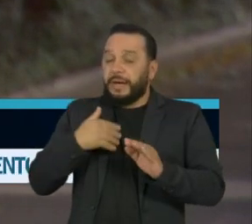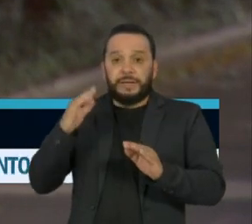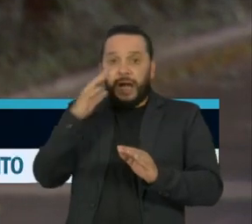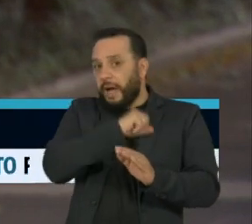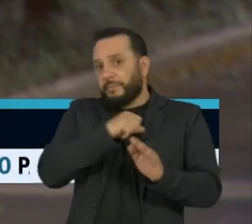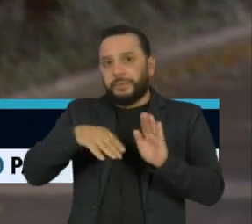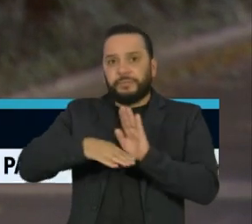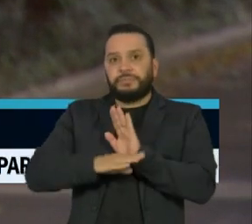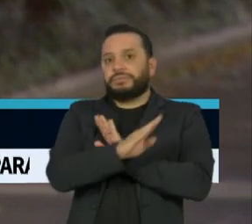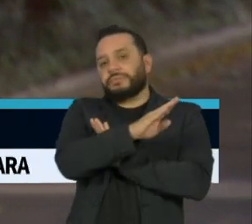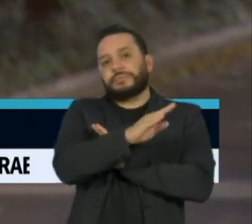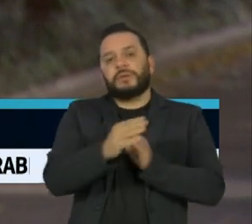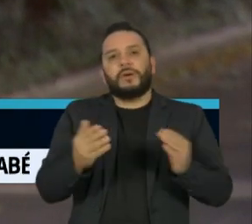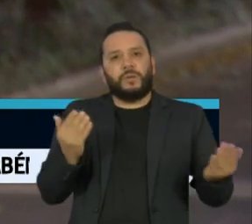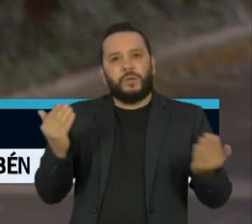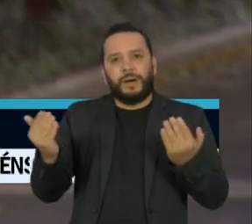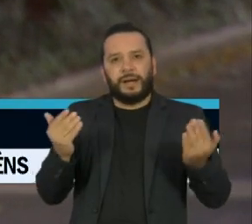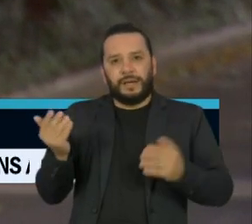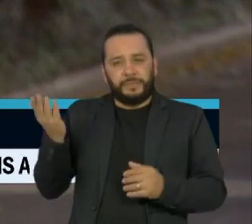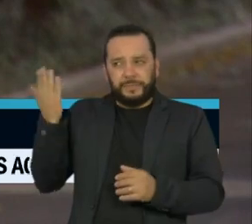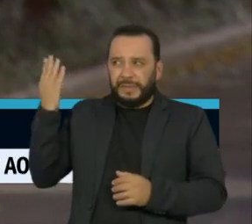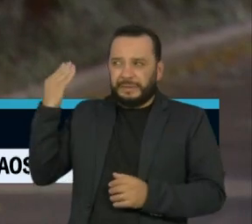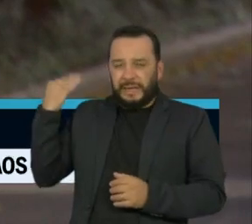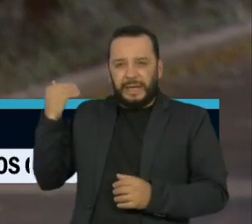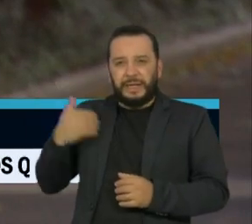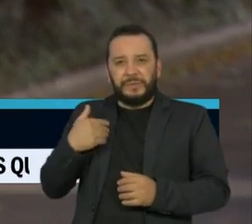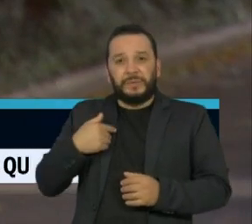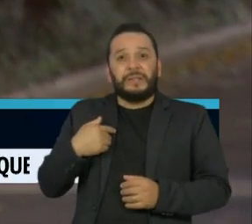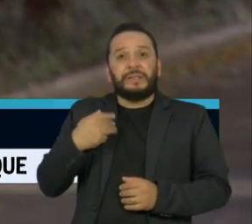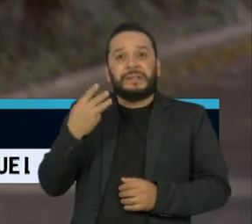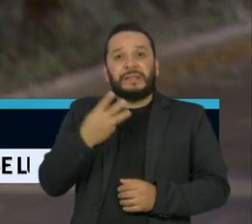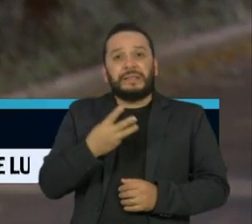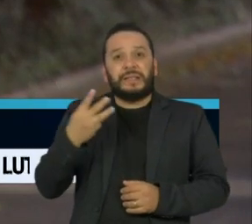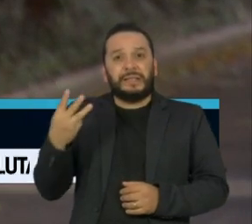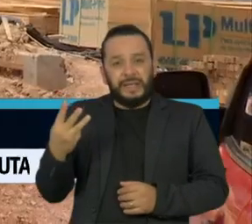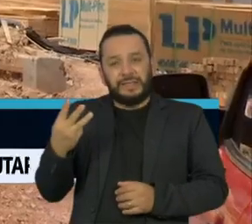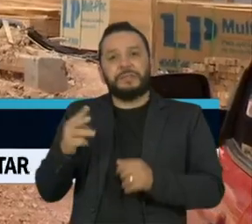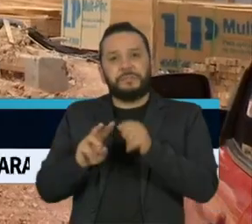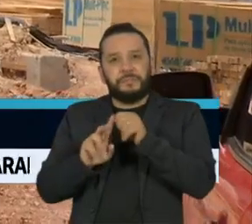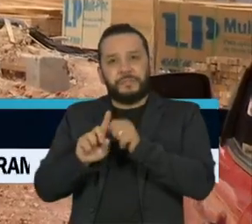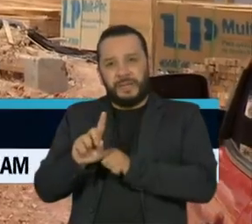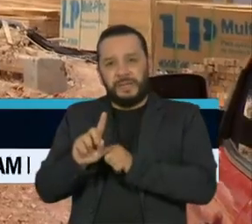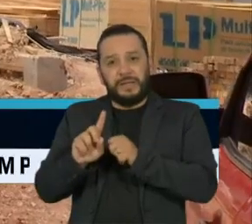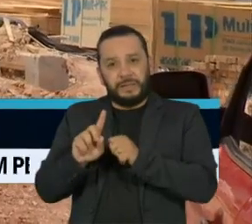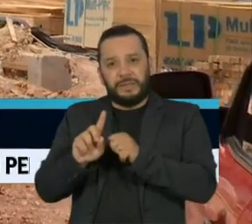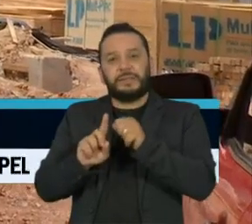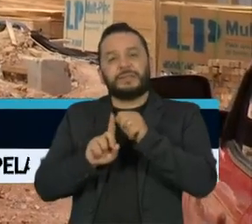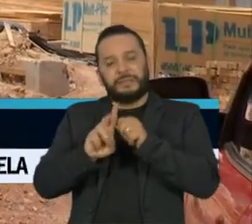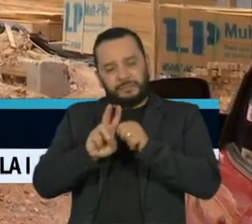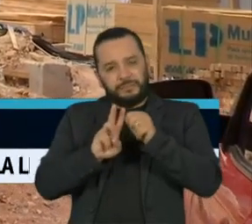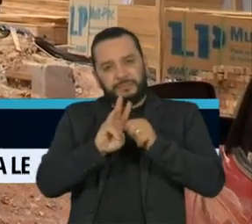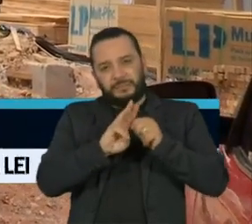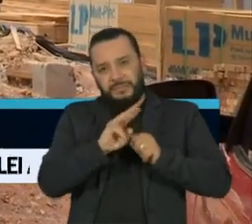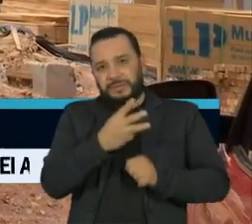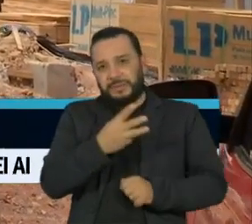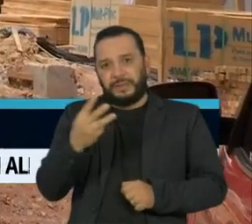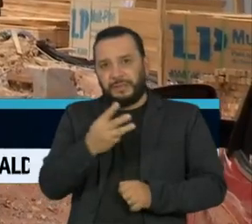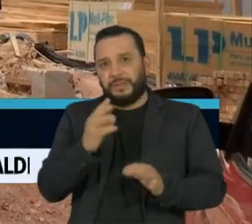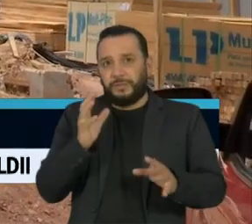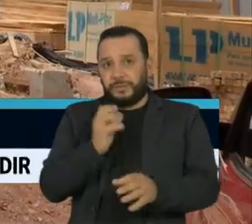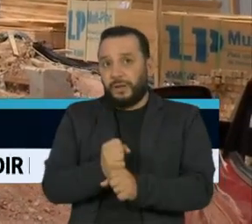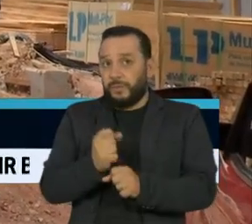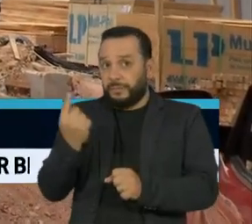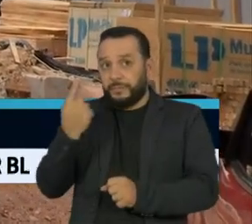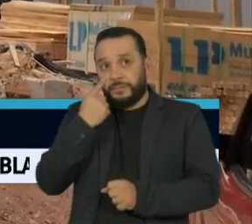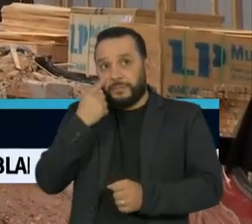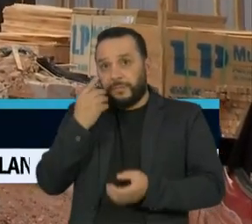em relação ao último período recessivo, que durou 33 meses. Quem vai determinar este prazo é o